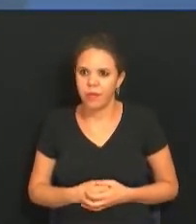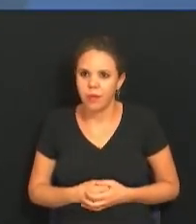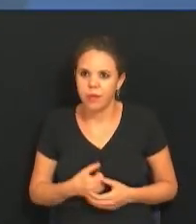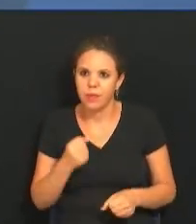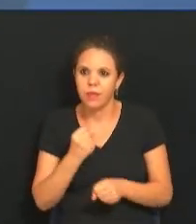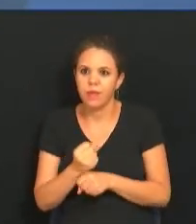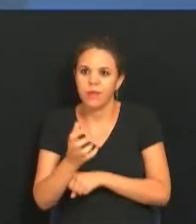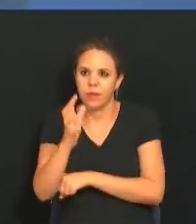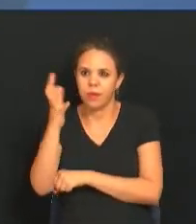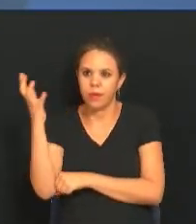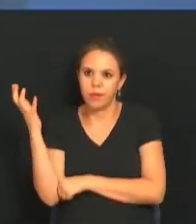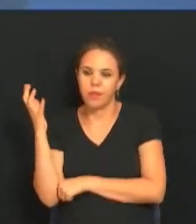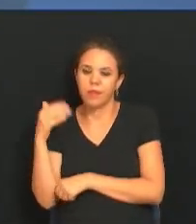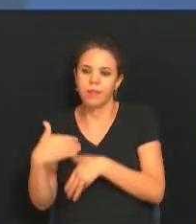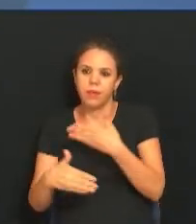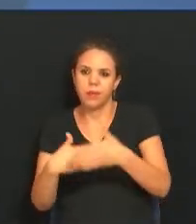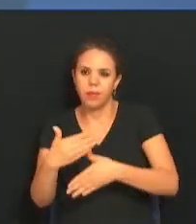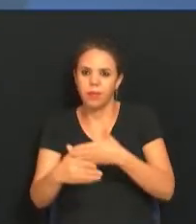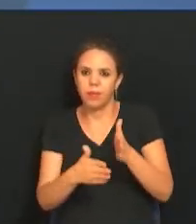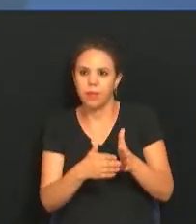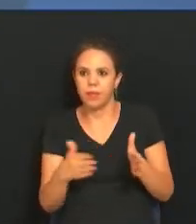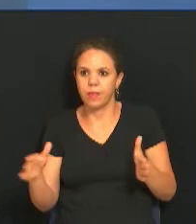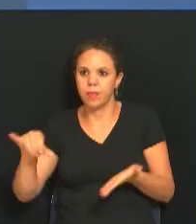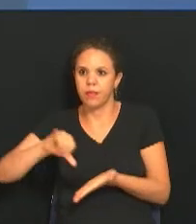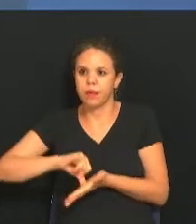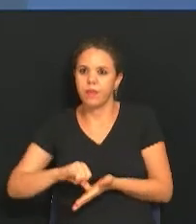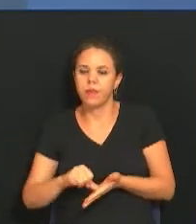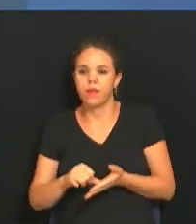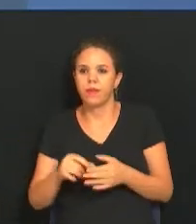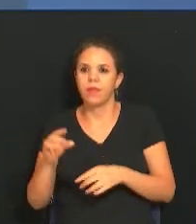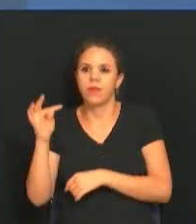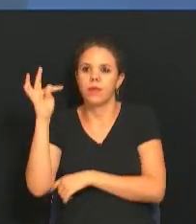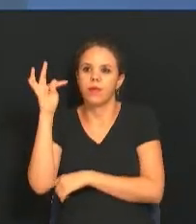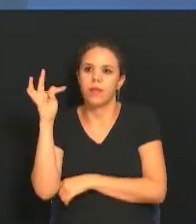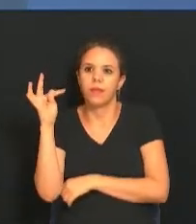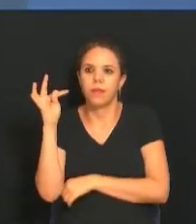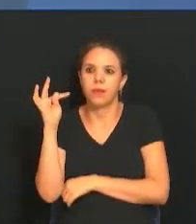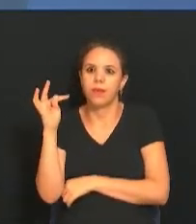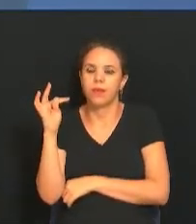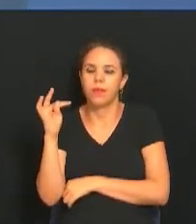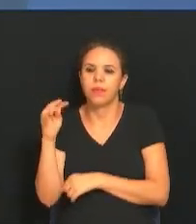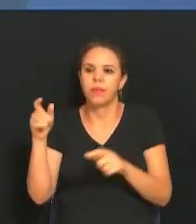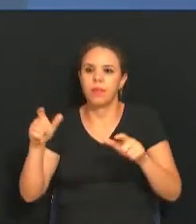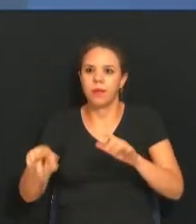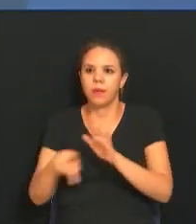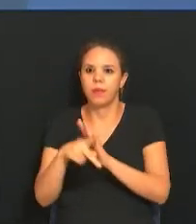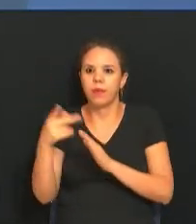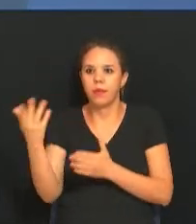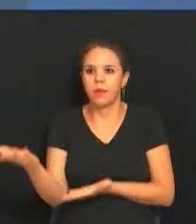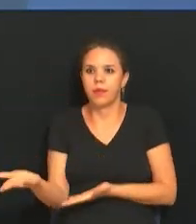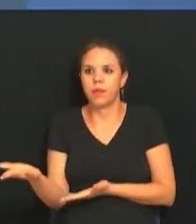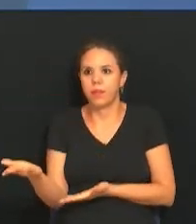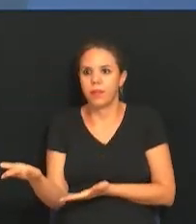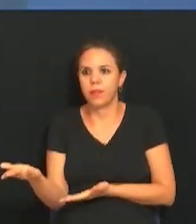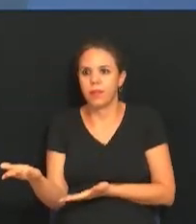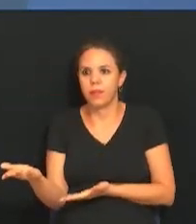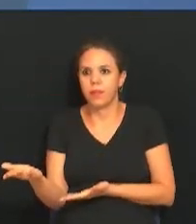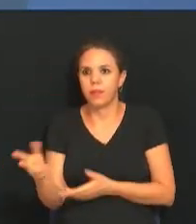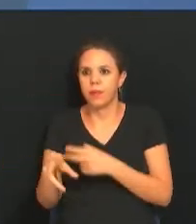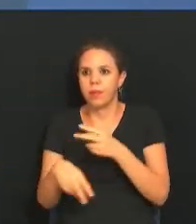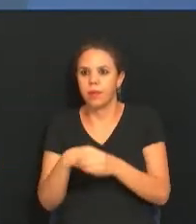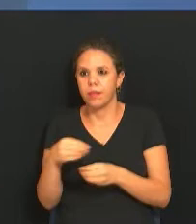em curso no centro de convivência, que cabe um espaço para você dar uma